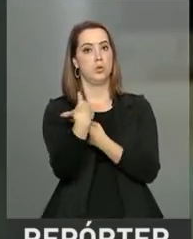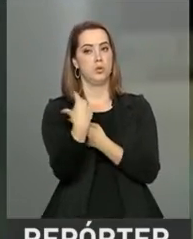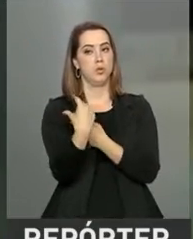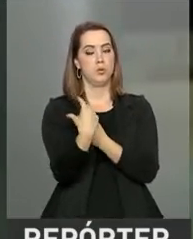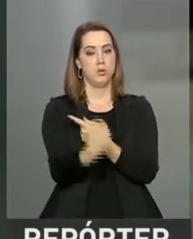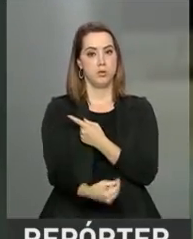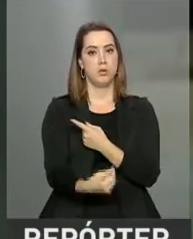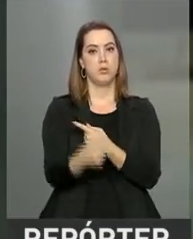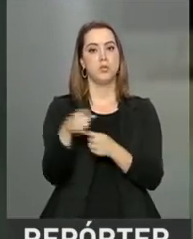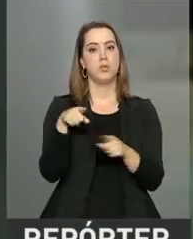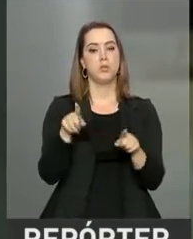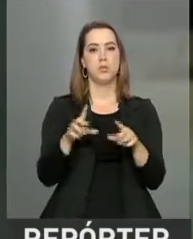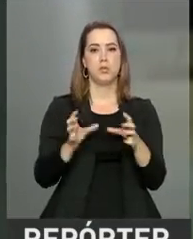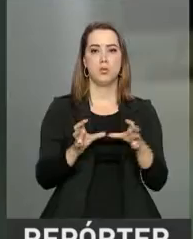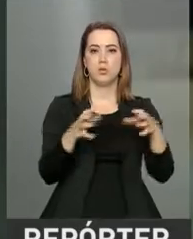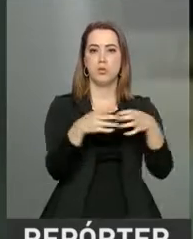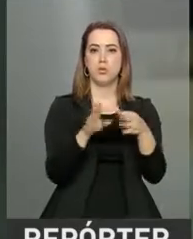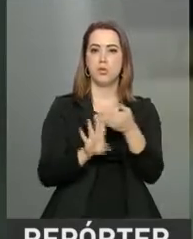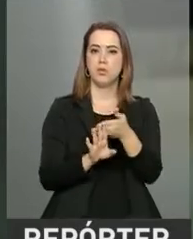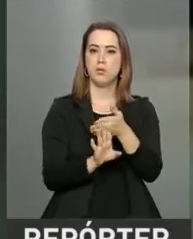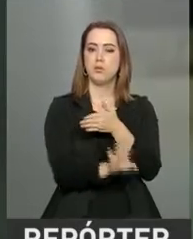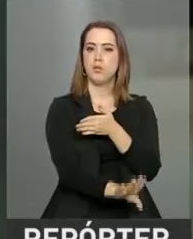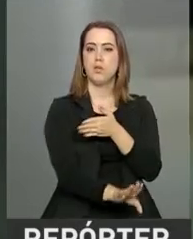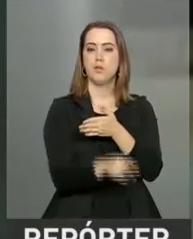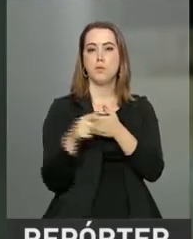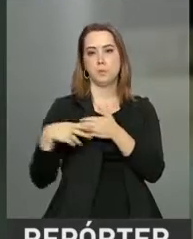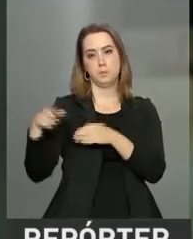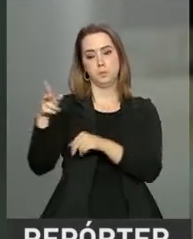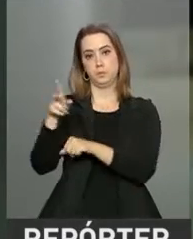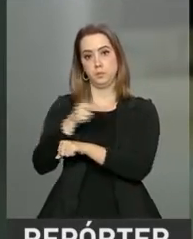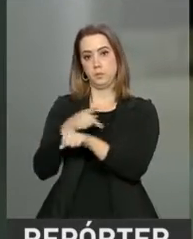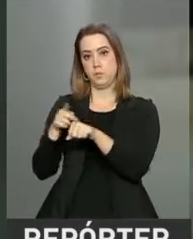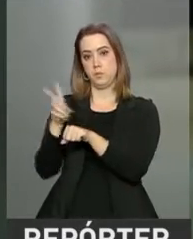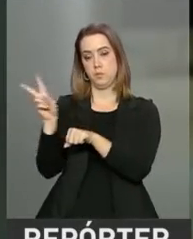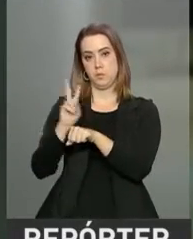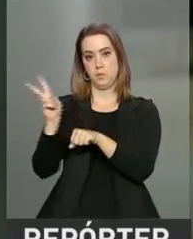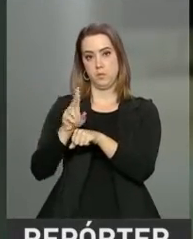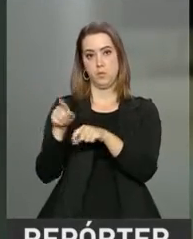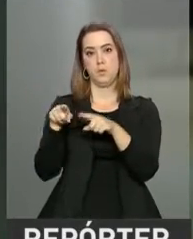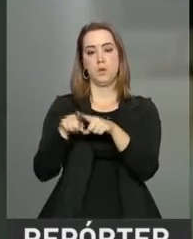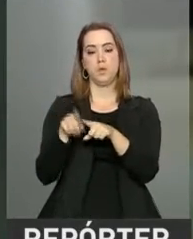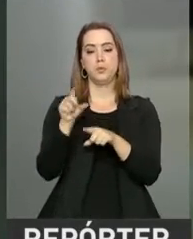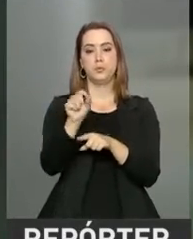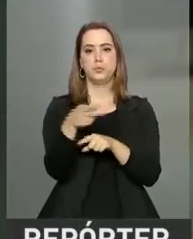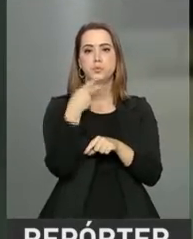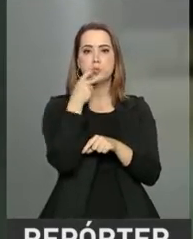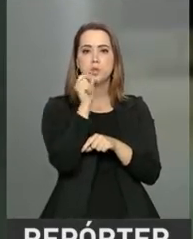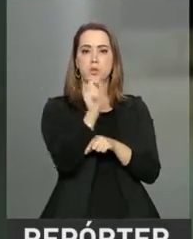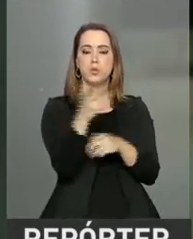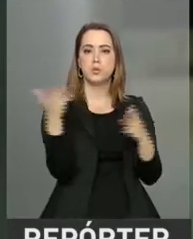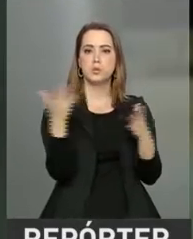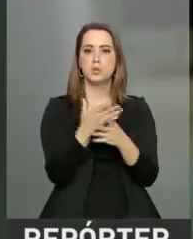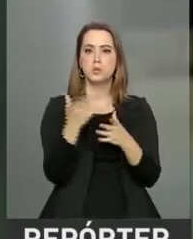um movimento de oposição ao governo do país. O ministro disse que a Venezuela vive sob